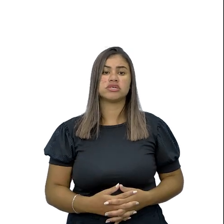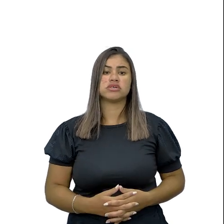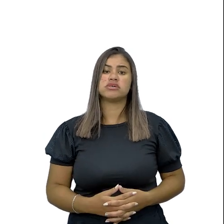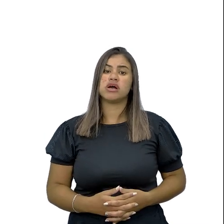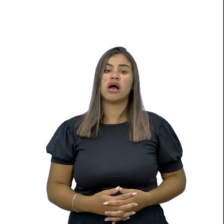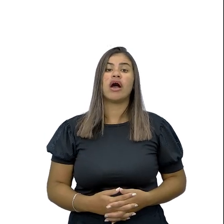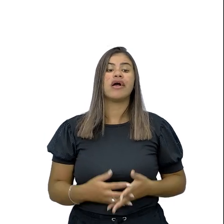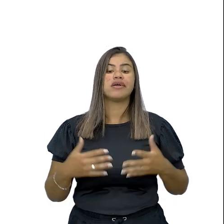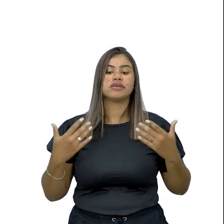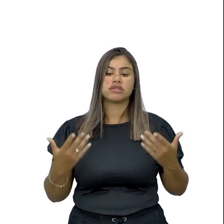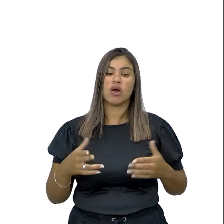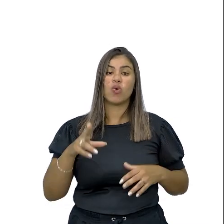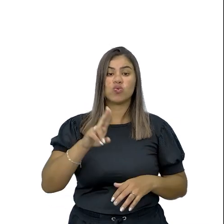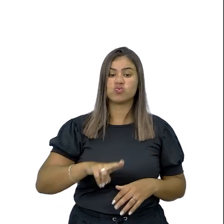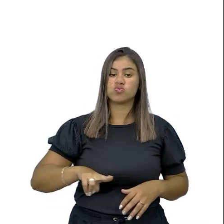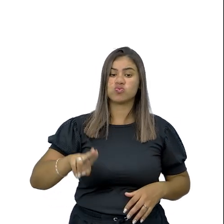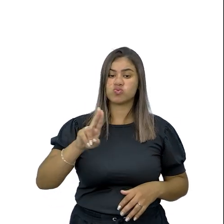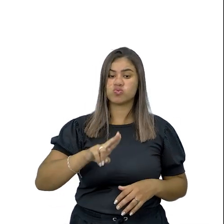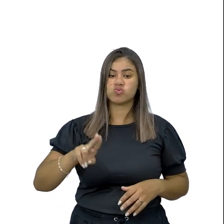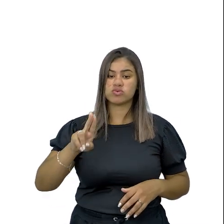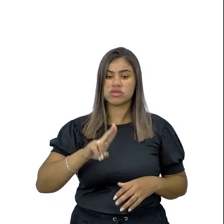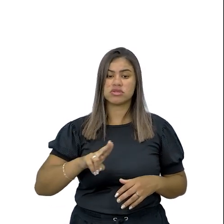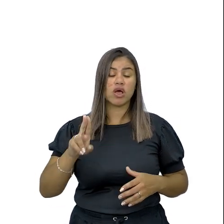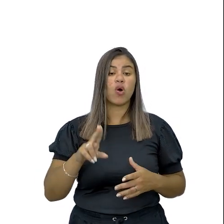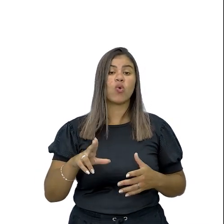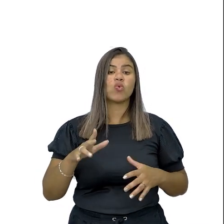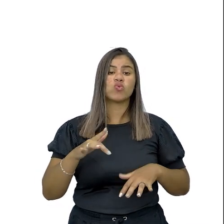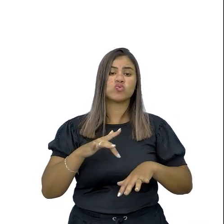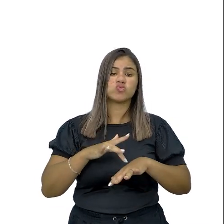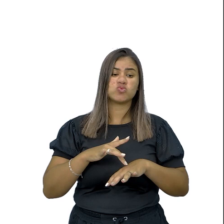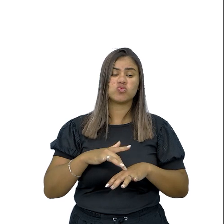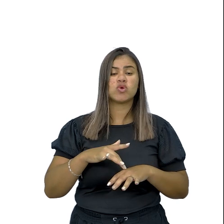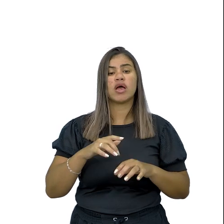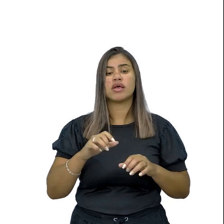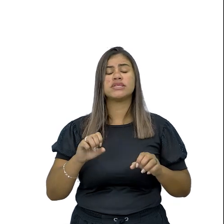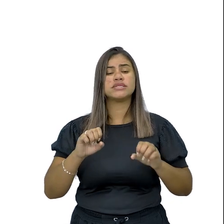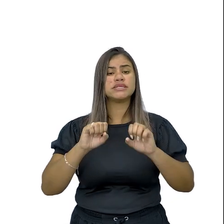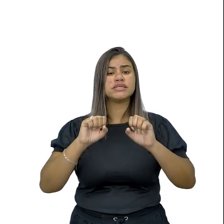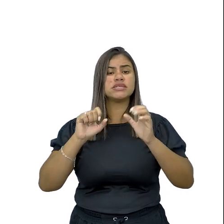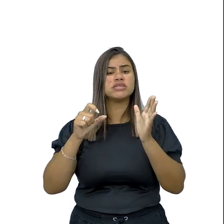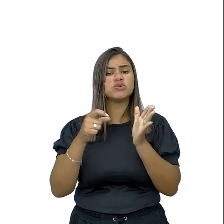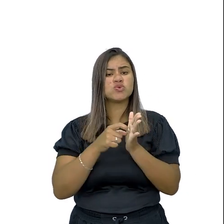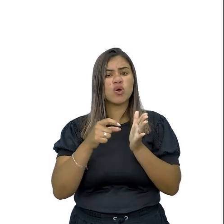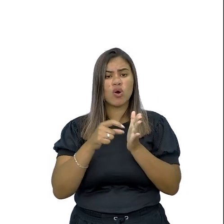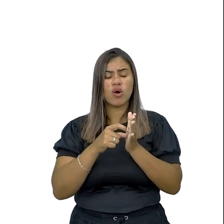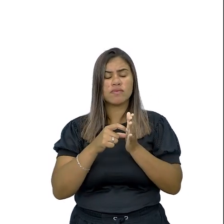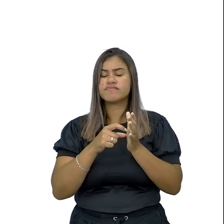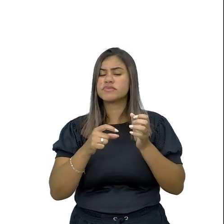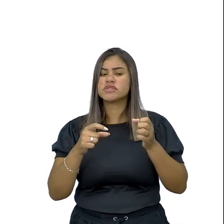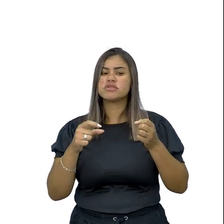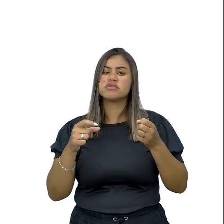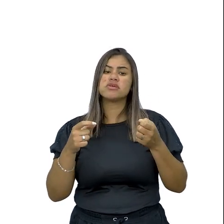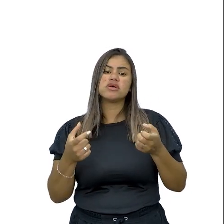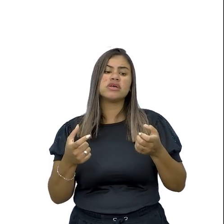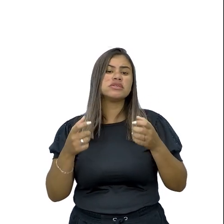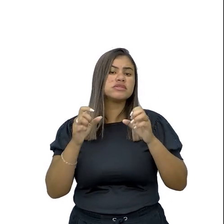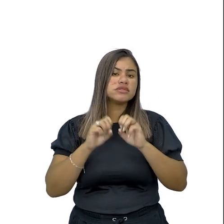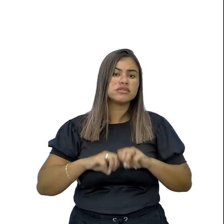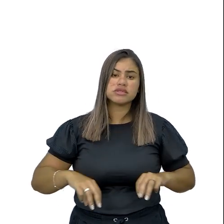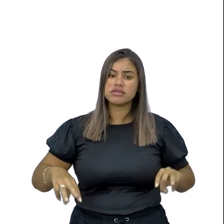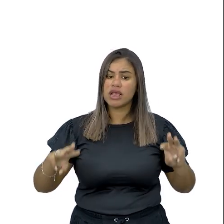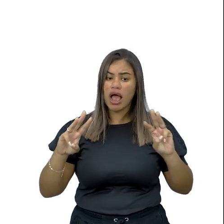Então, a utilização de simuladores, de softwares, né, de sites, é